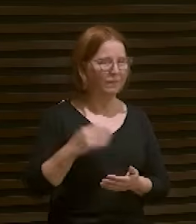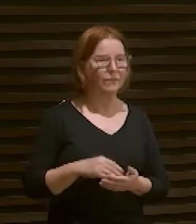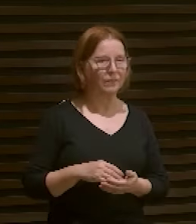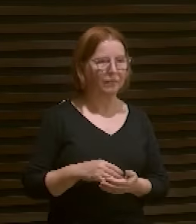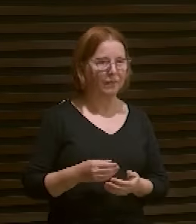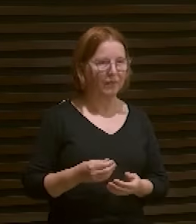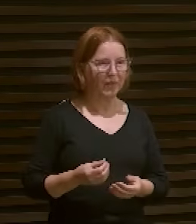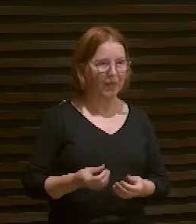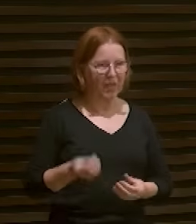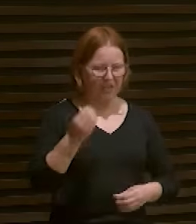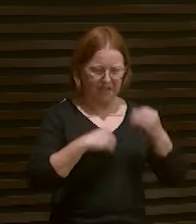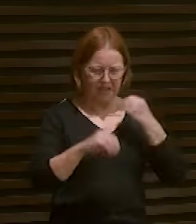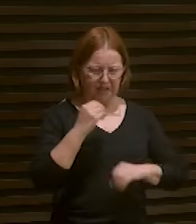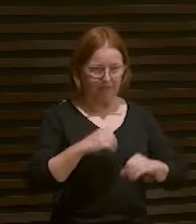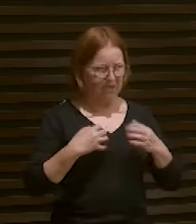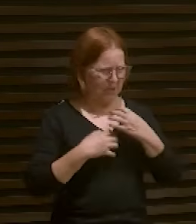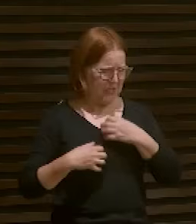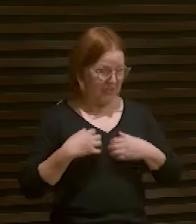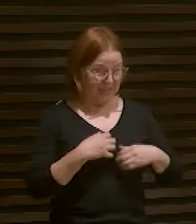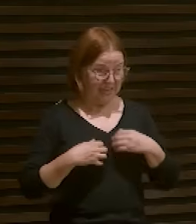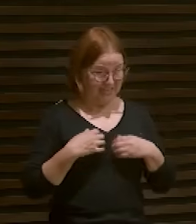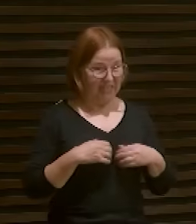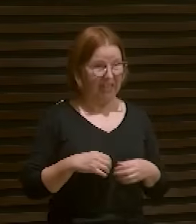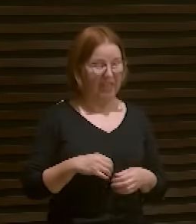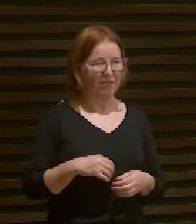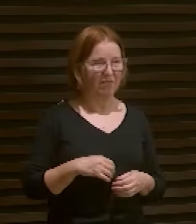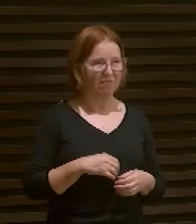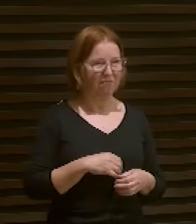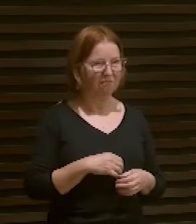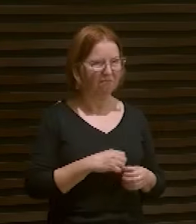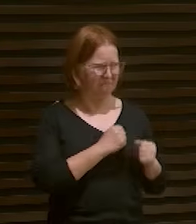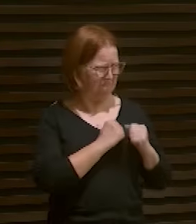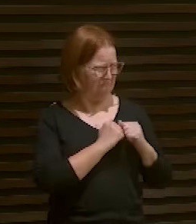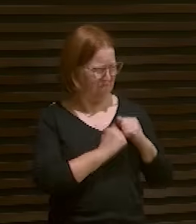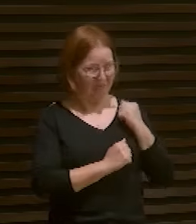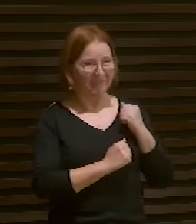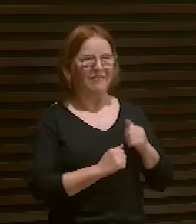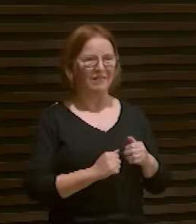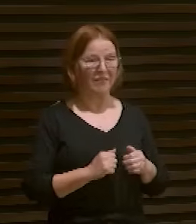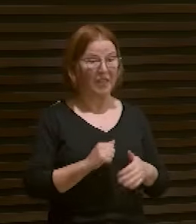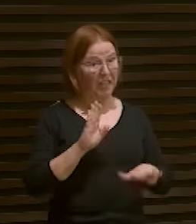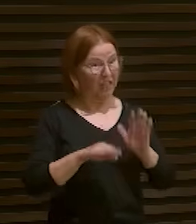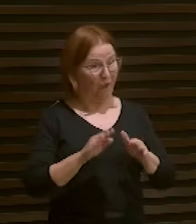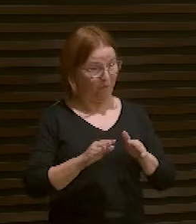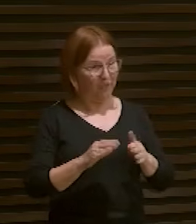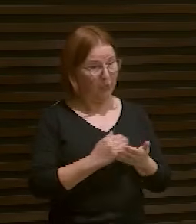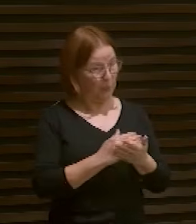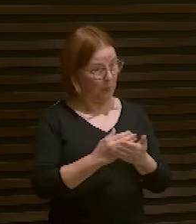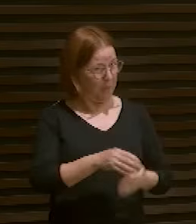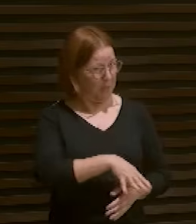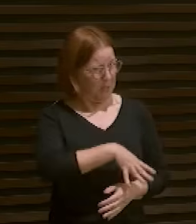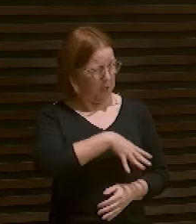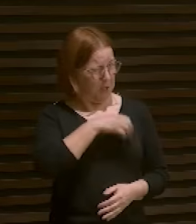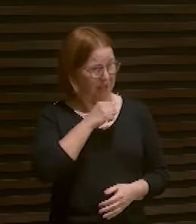Depressão e ansiedade. Ataques cardíacos podem ser desencadeados pela raiva em